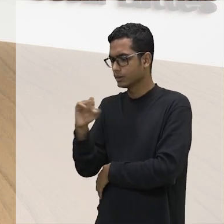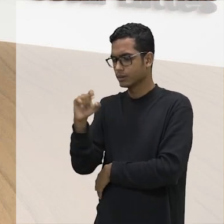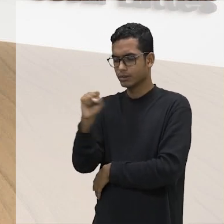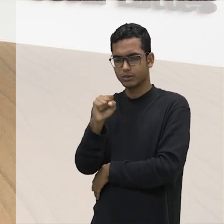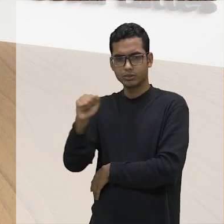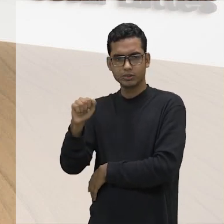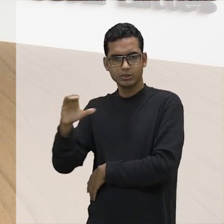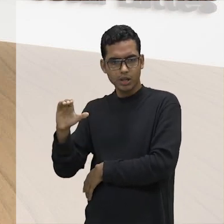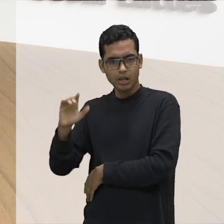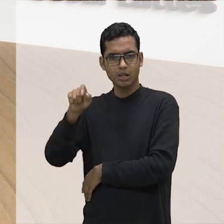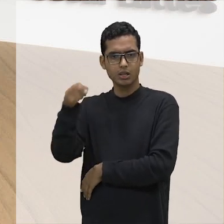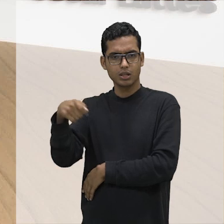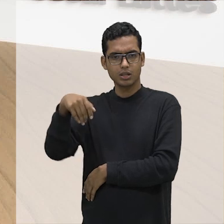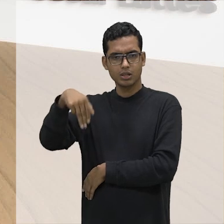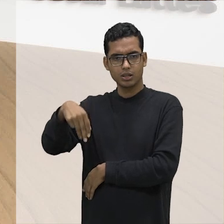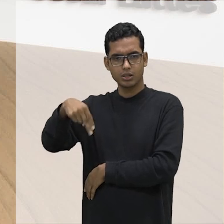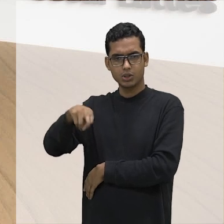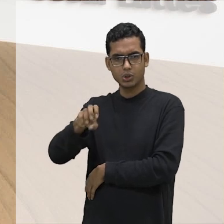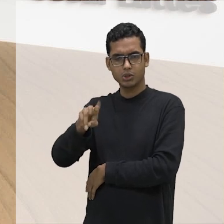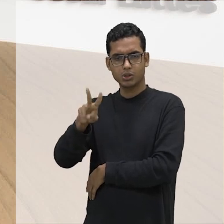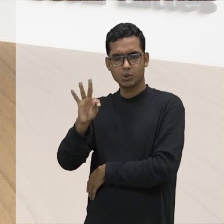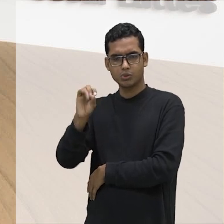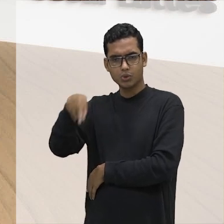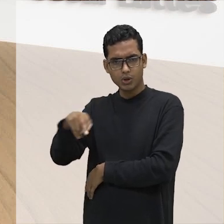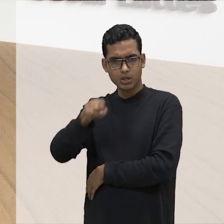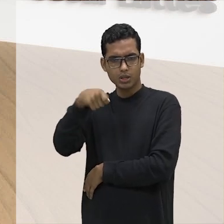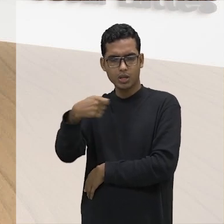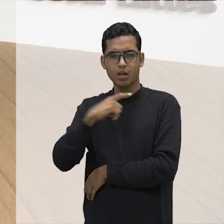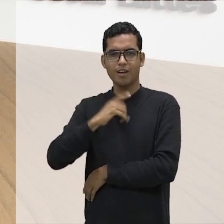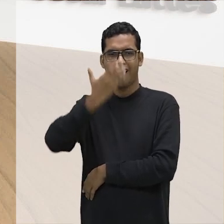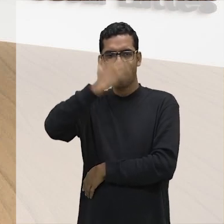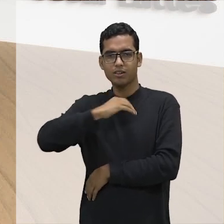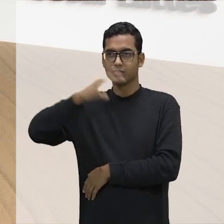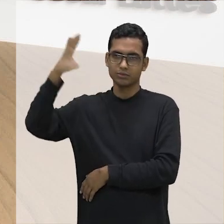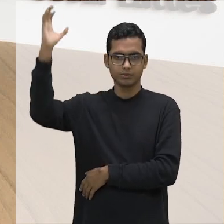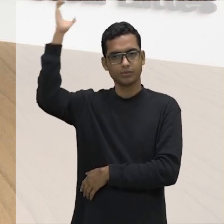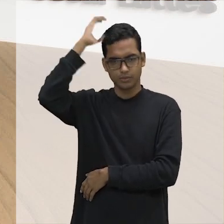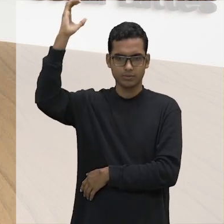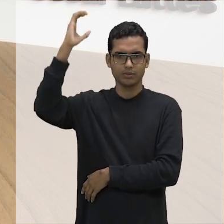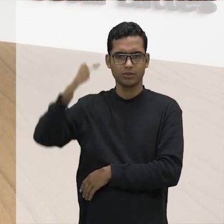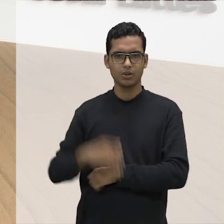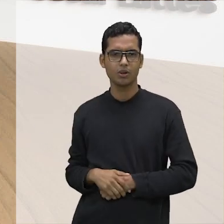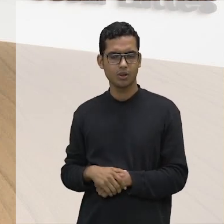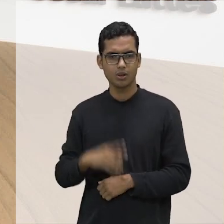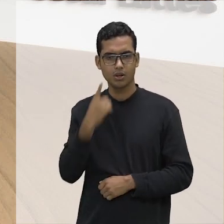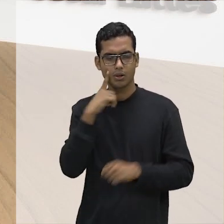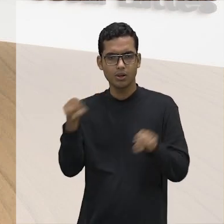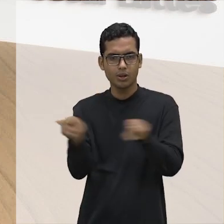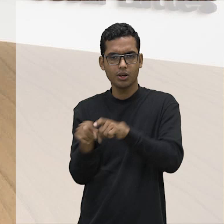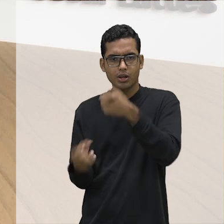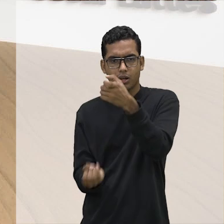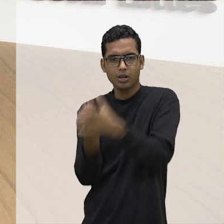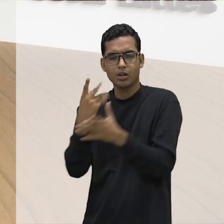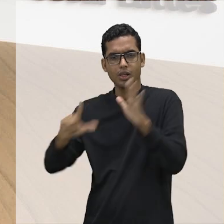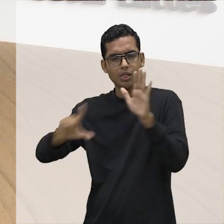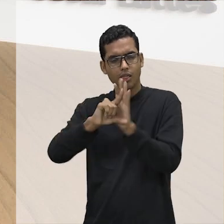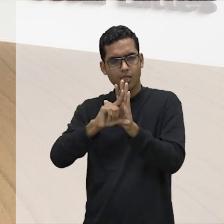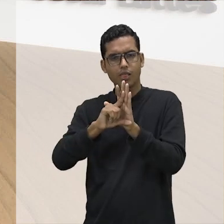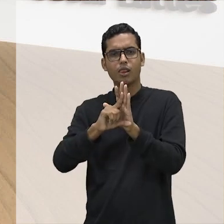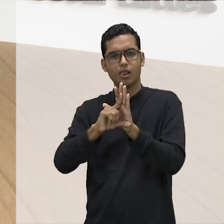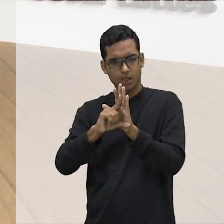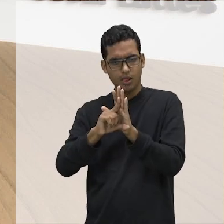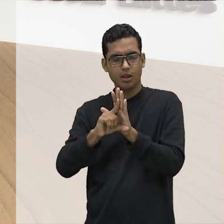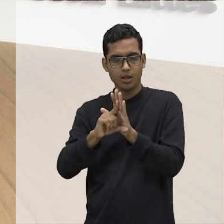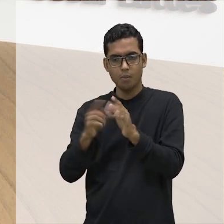da gravitação universal, desenvolveu o cálculo diferencial. Isaac Newton também fez as leis da mecânica clássica. A base